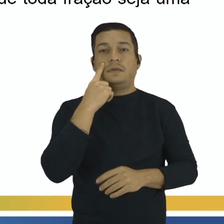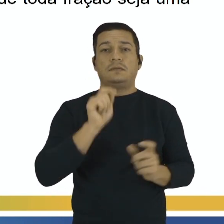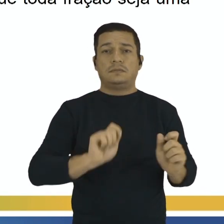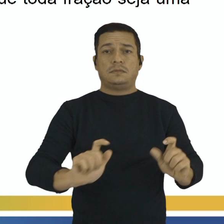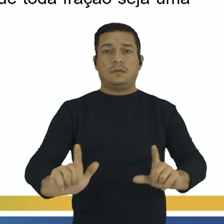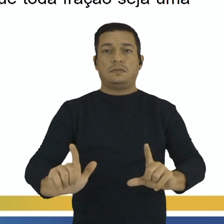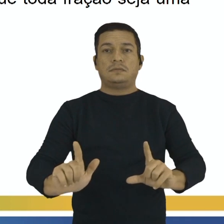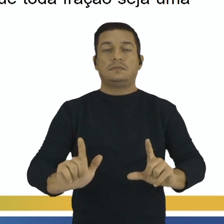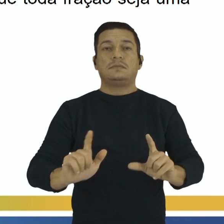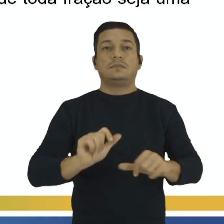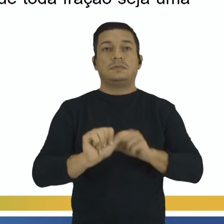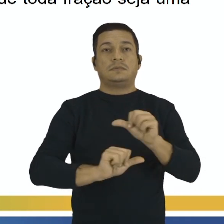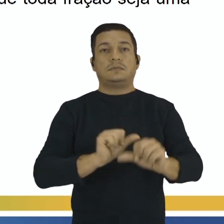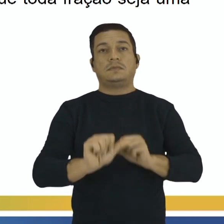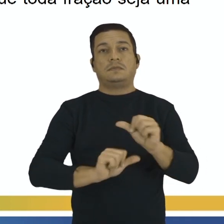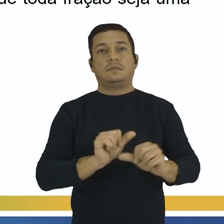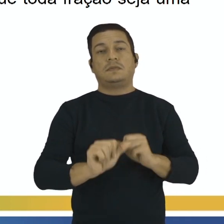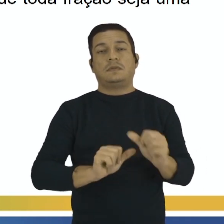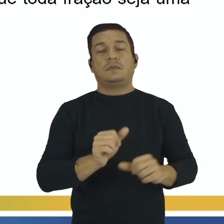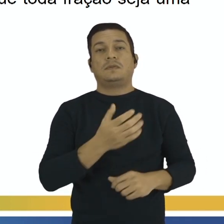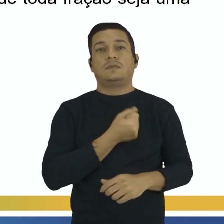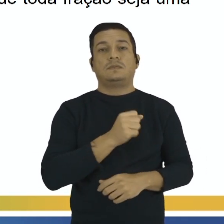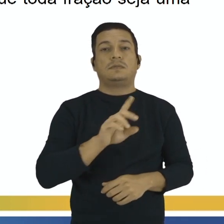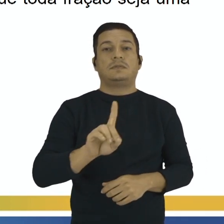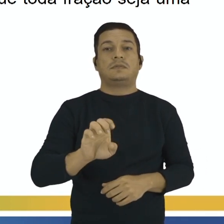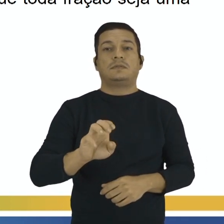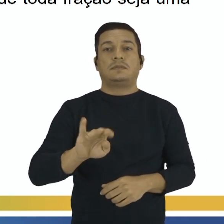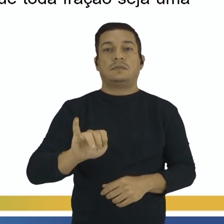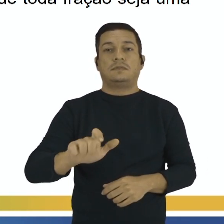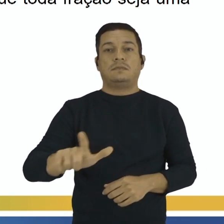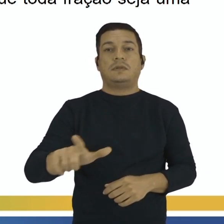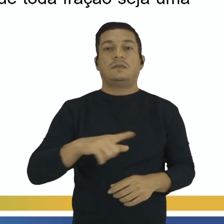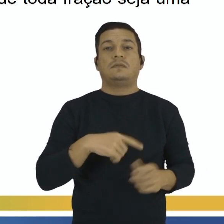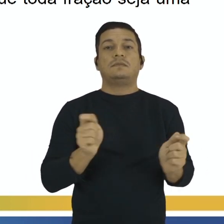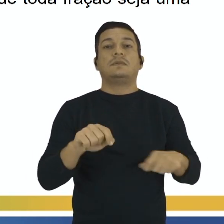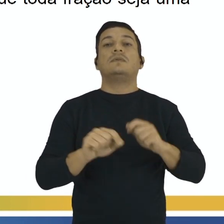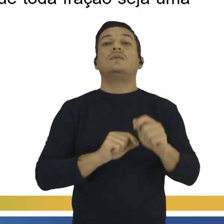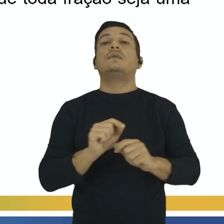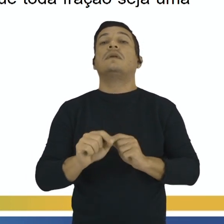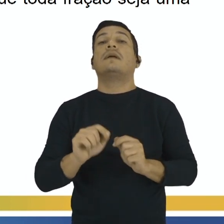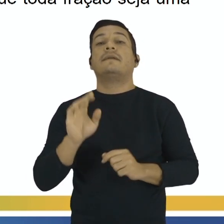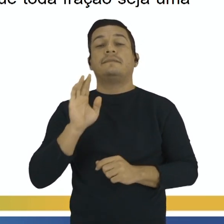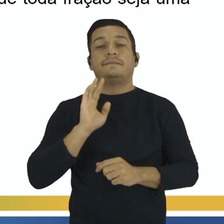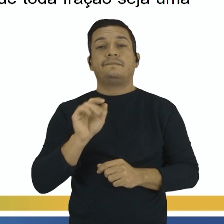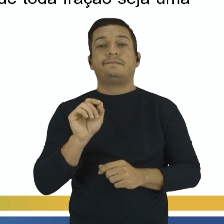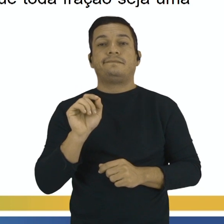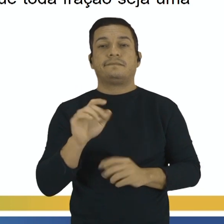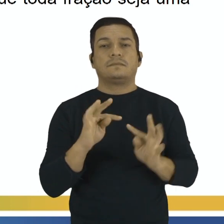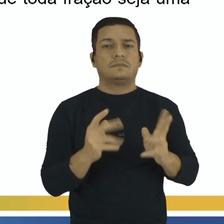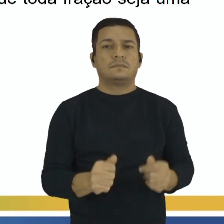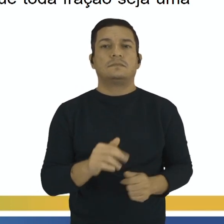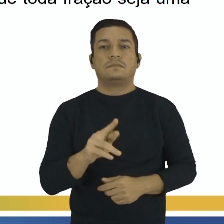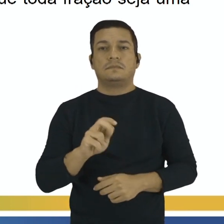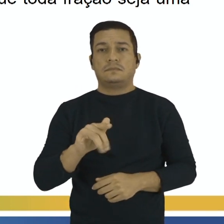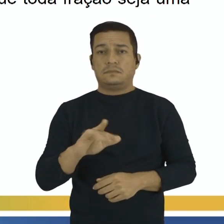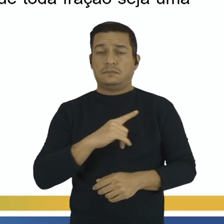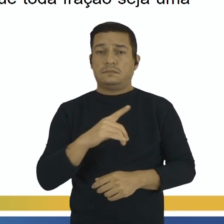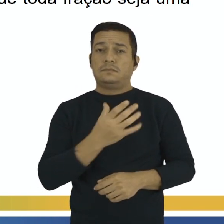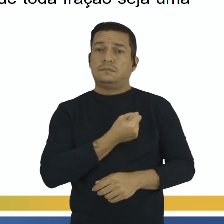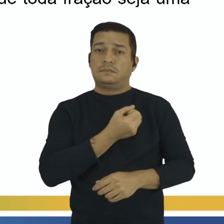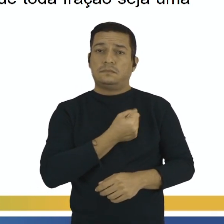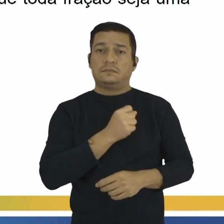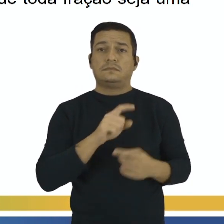slide. Para transformar uma fração em um número decimal, nós podemos partir do princípio de que toda fração possui